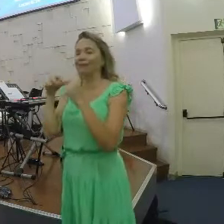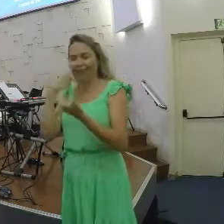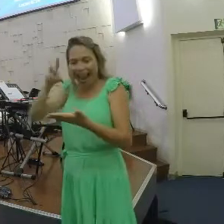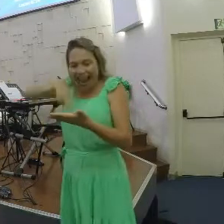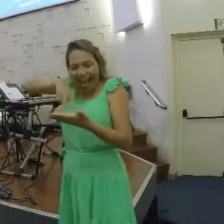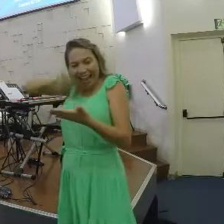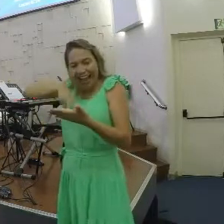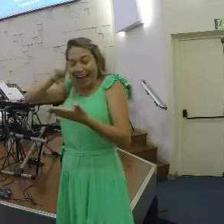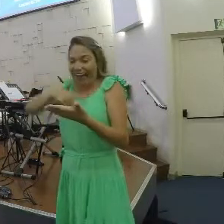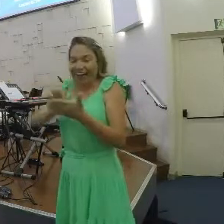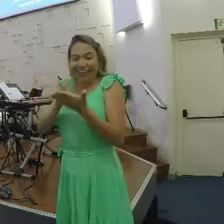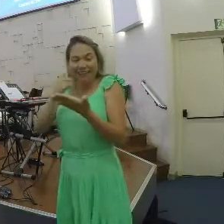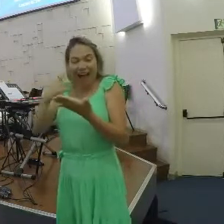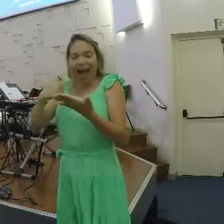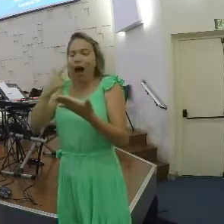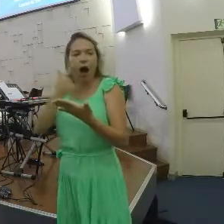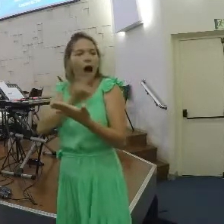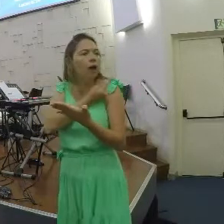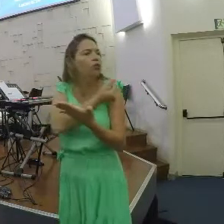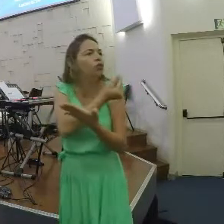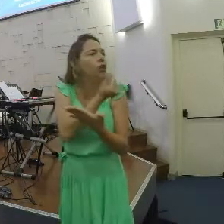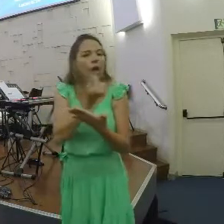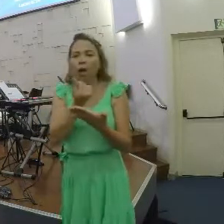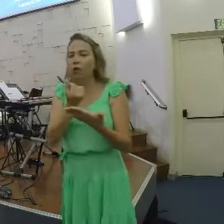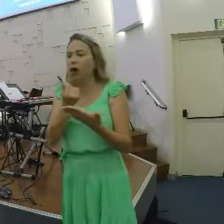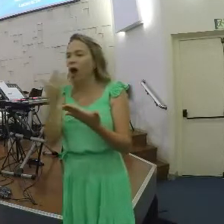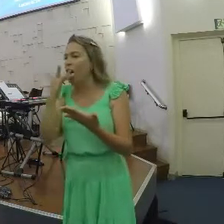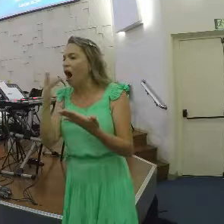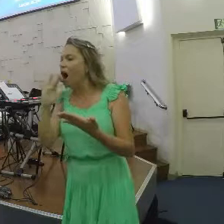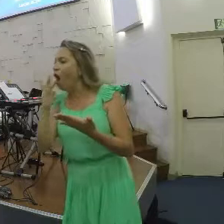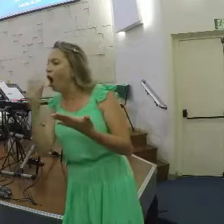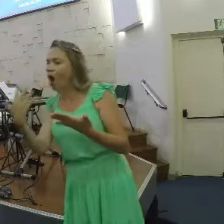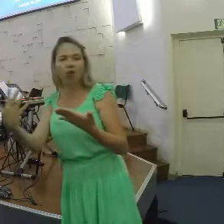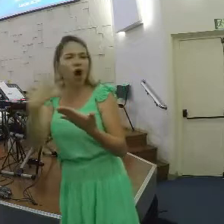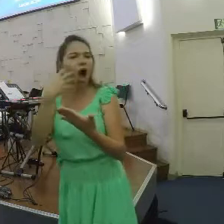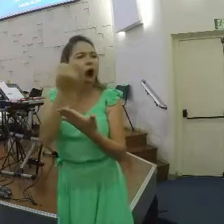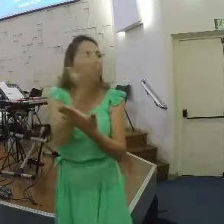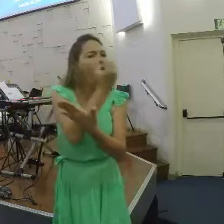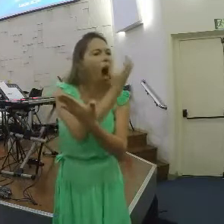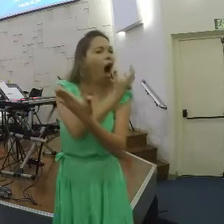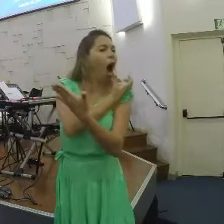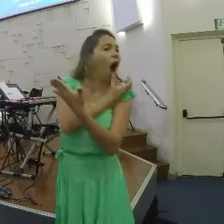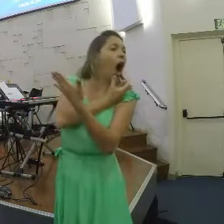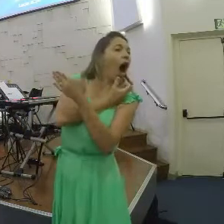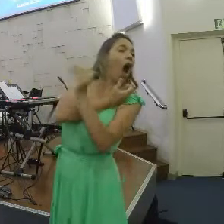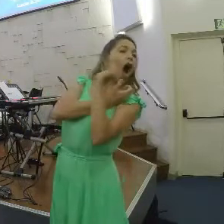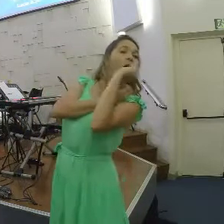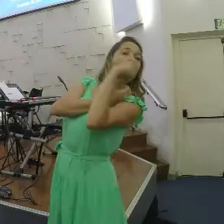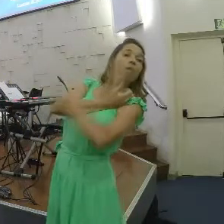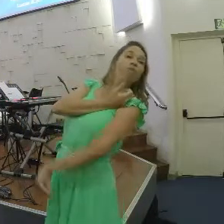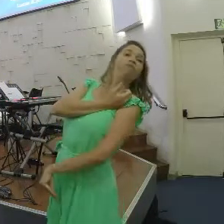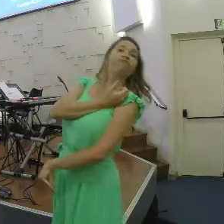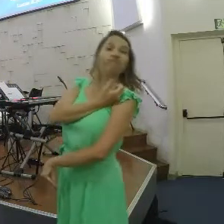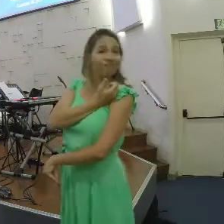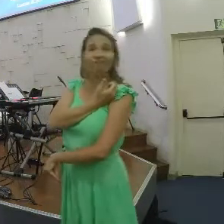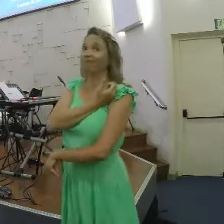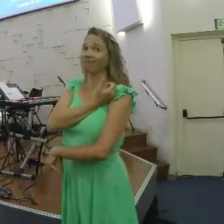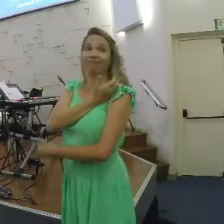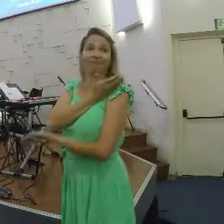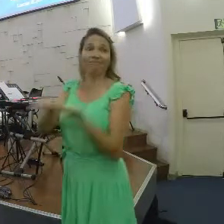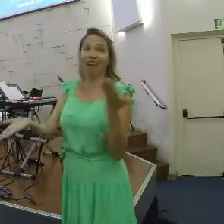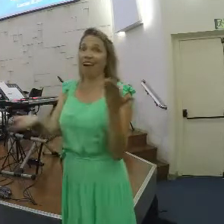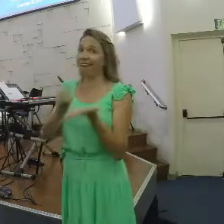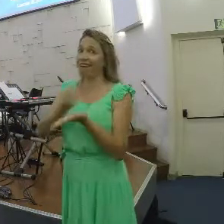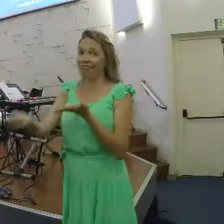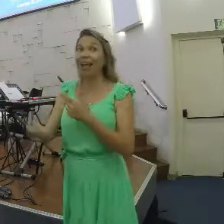os cuidados, riquezas e deleites da vida. Os seus frutos não chegam a amadurecer. A que caiu na